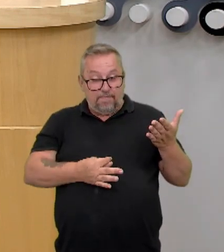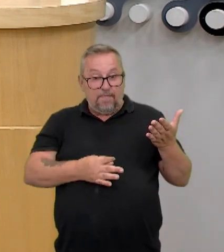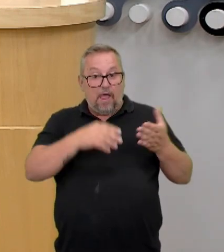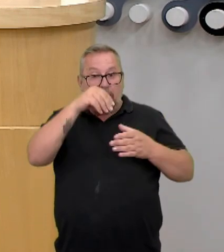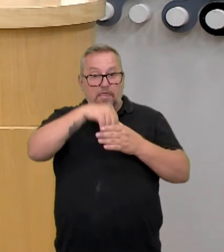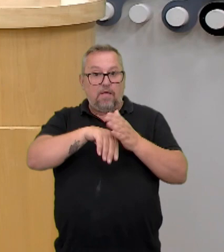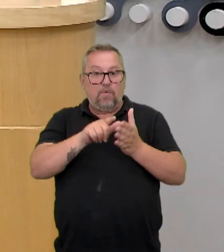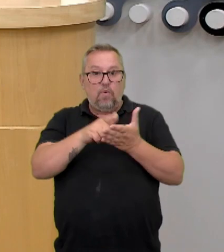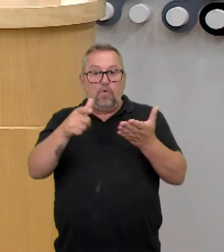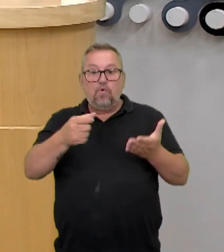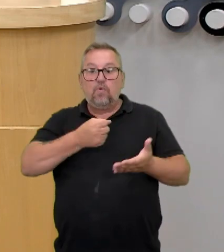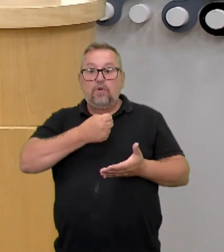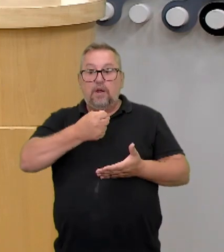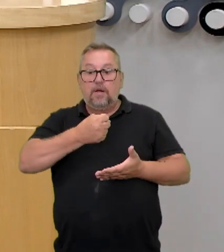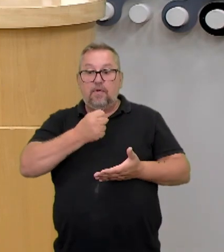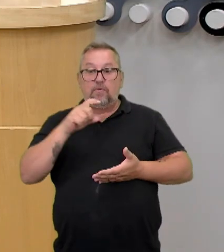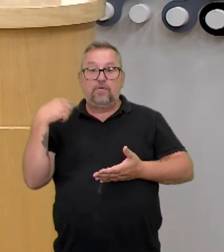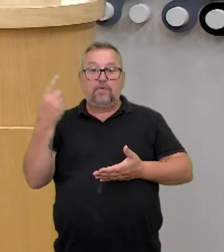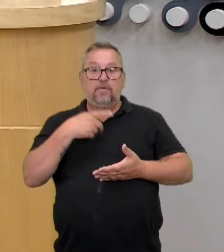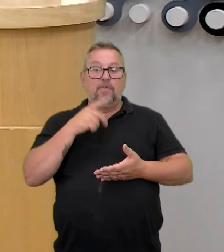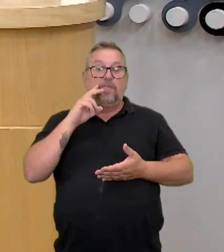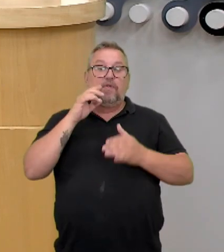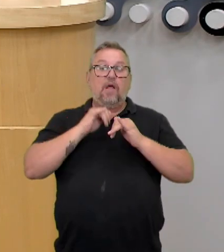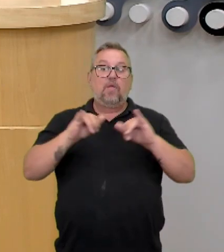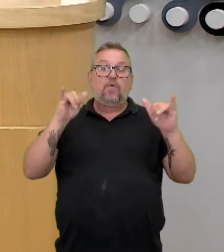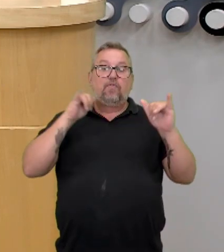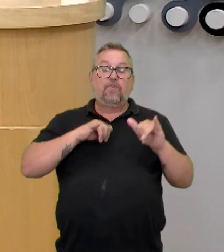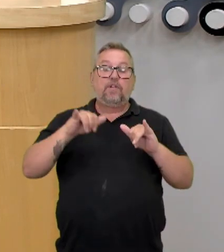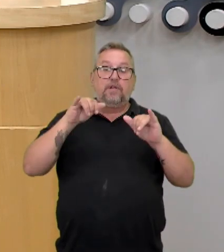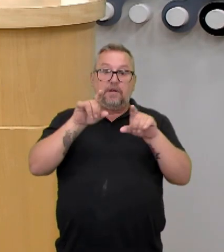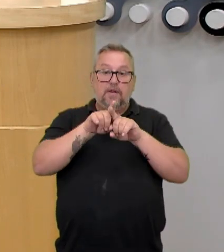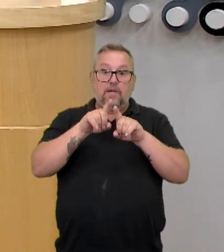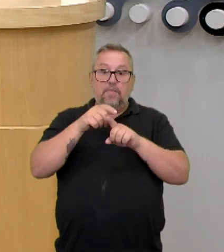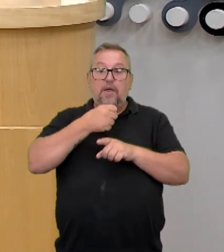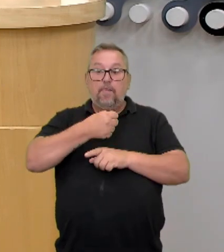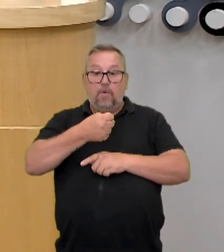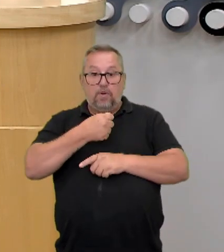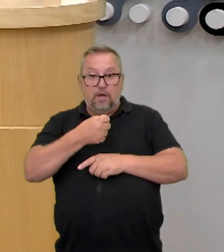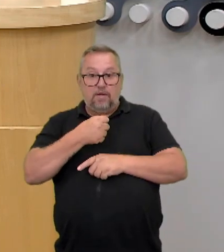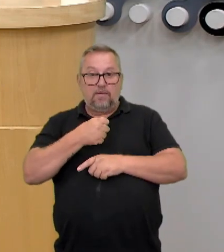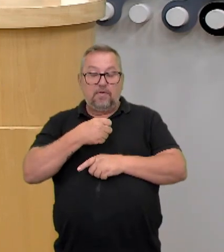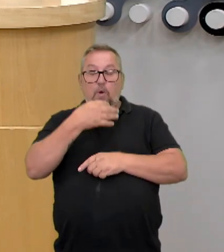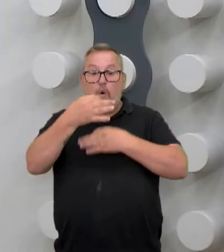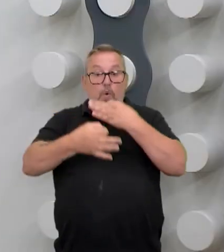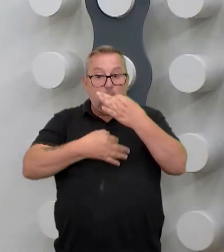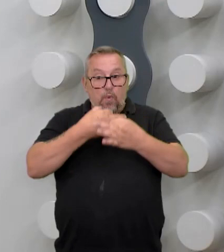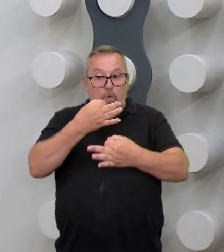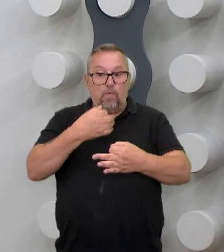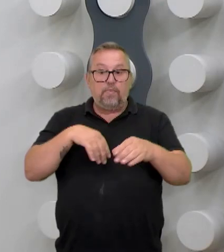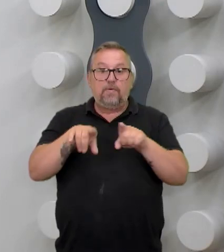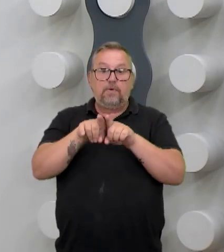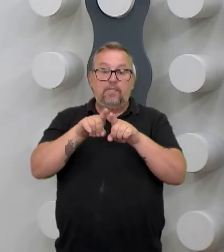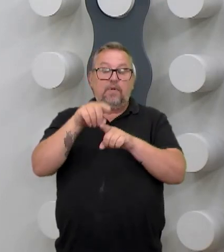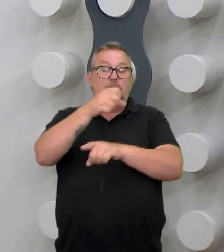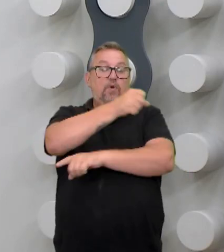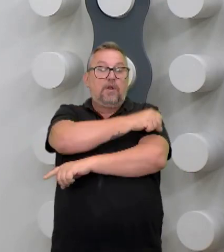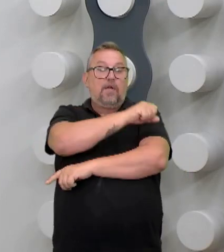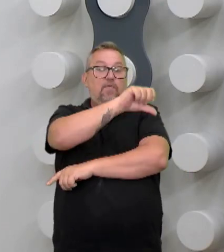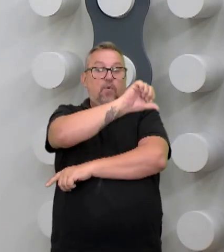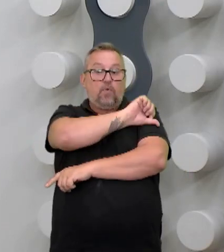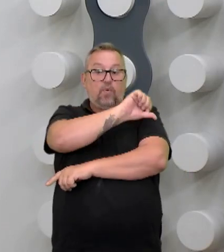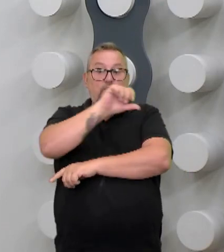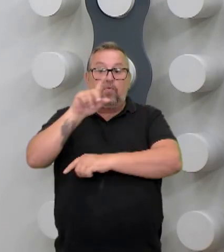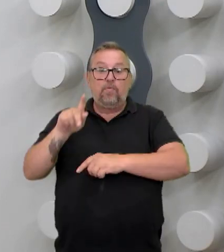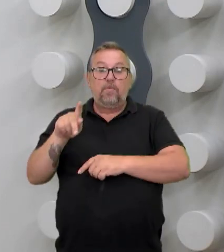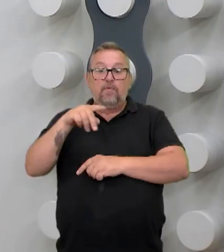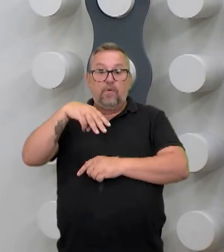jornalístico, né? Porque a gente fica muito ali na notícia, na reportagem, no artigo de opinião. A gente trabalhou muito isso com o 8º, com o 9º ano. O professor